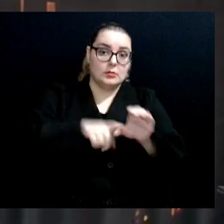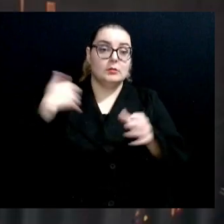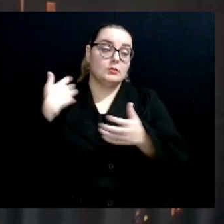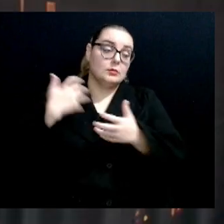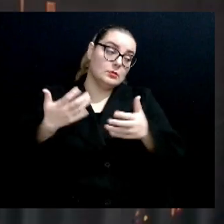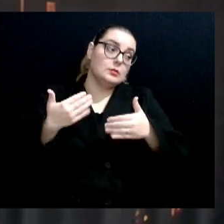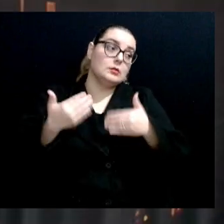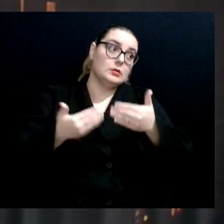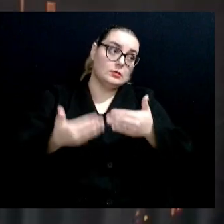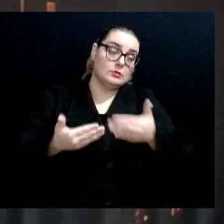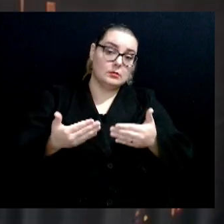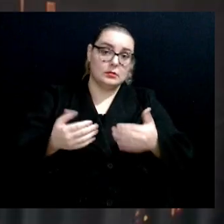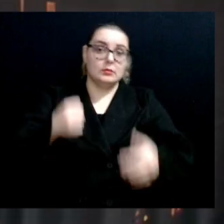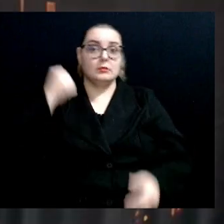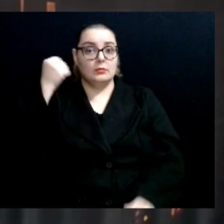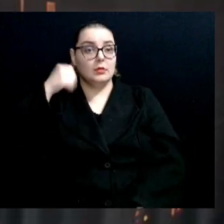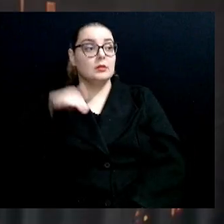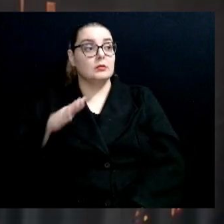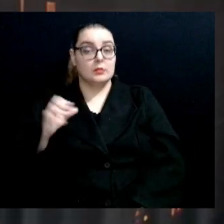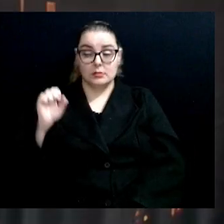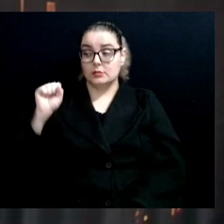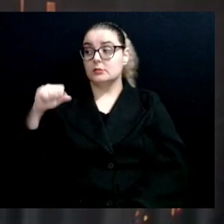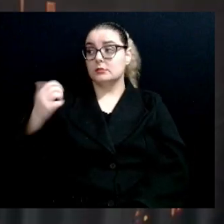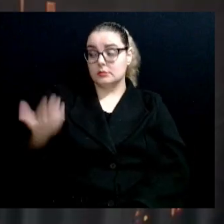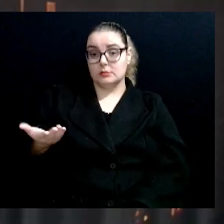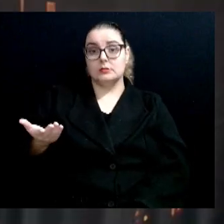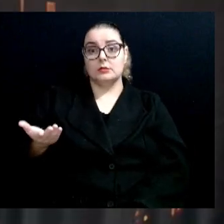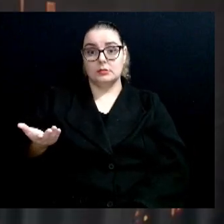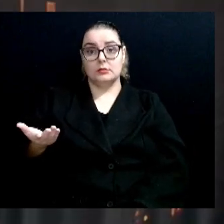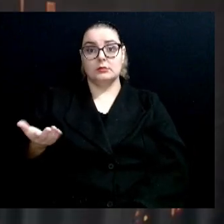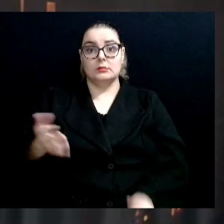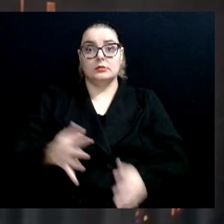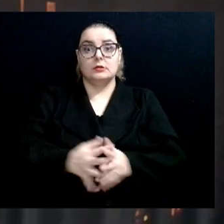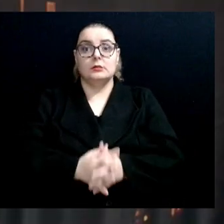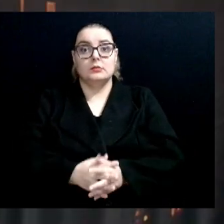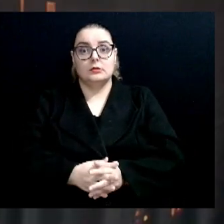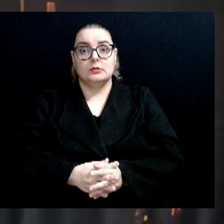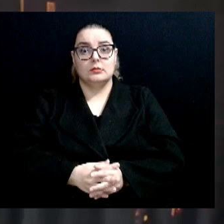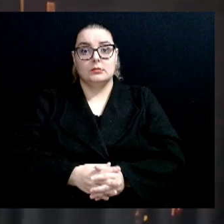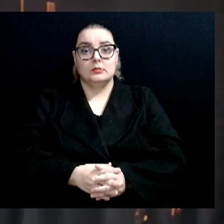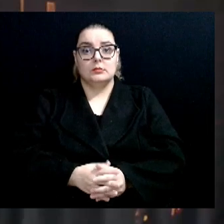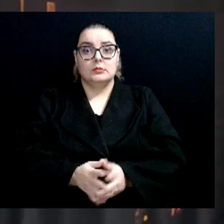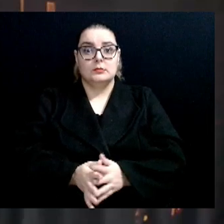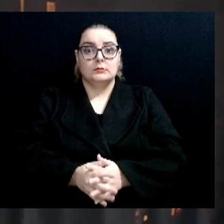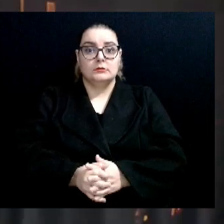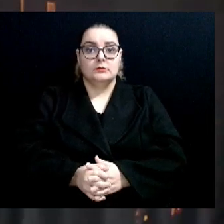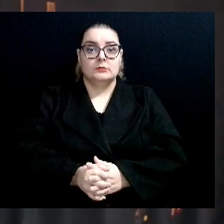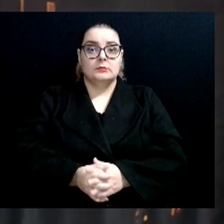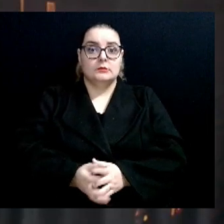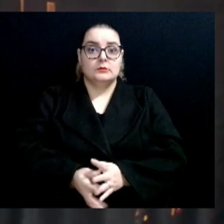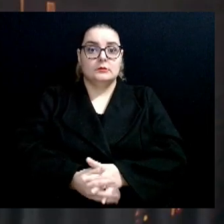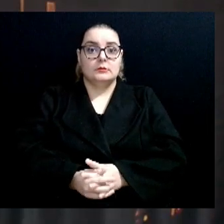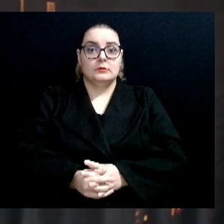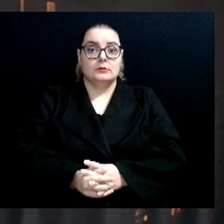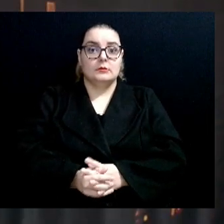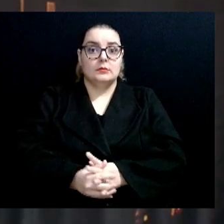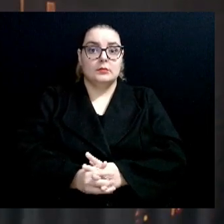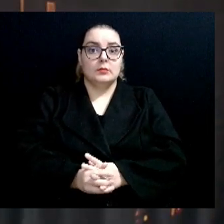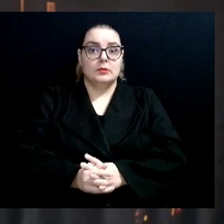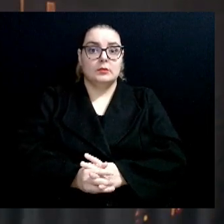se agravando, né? Então Você tinha perguntado